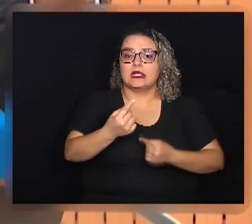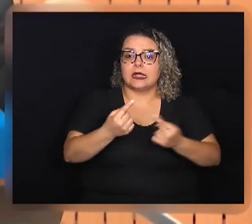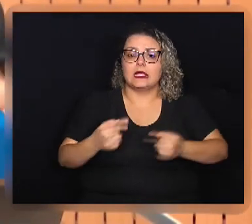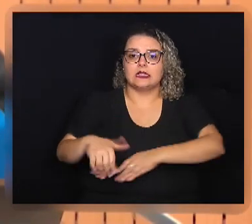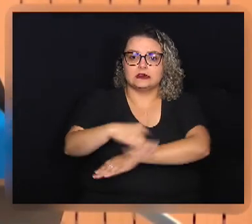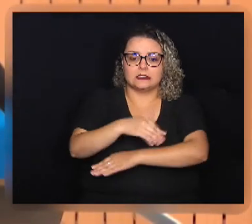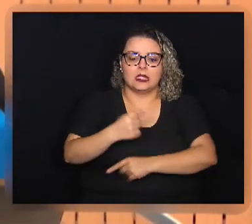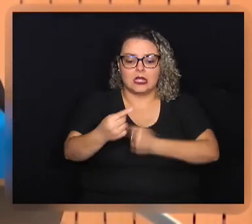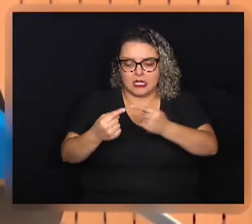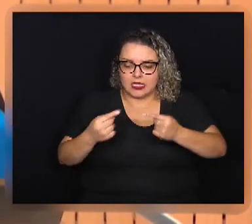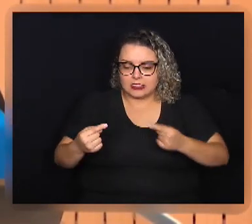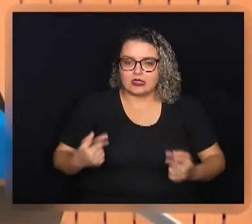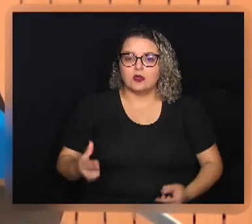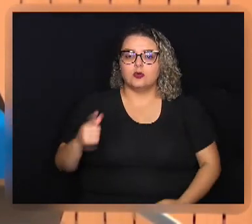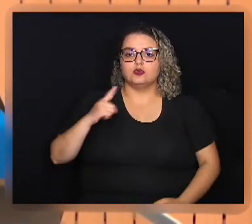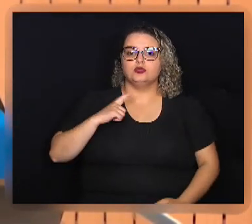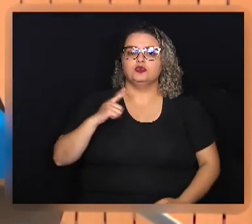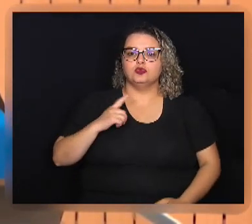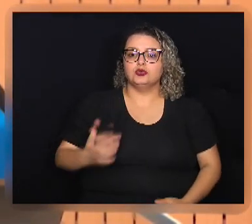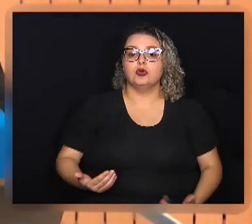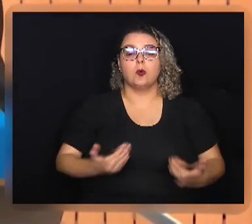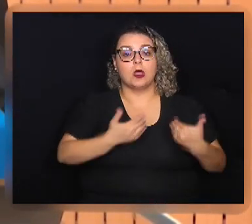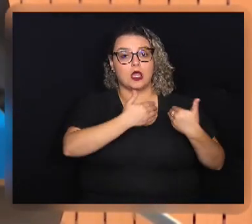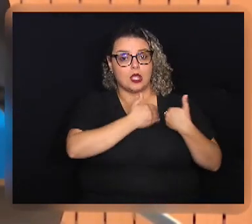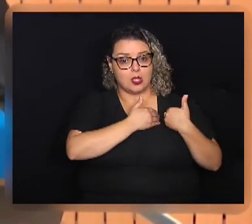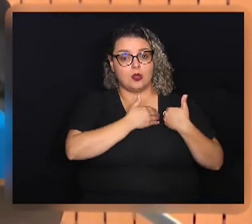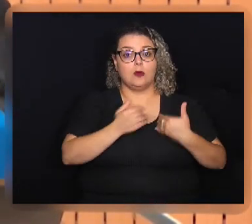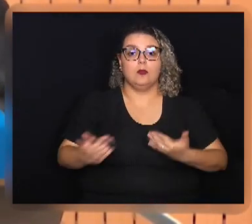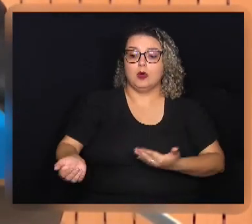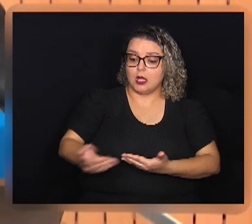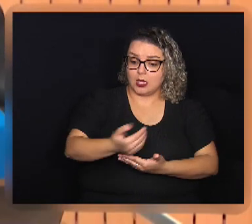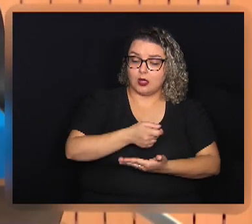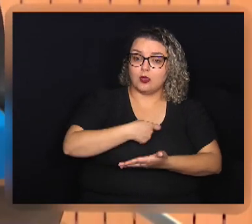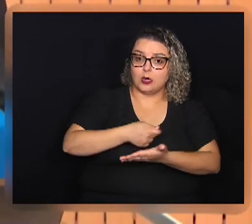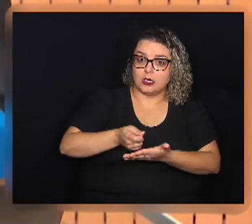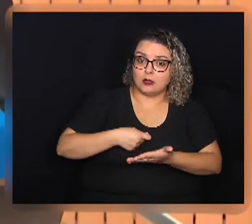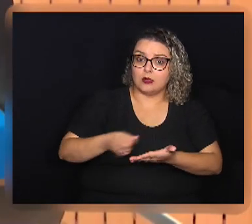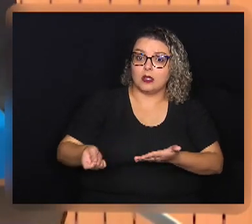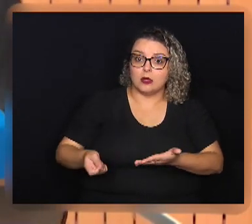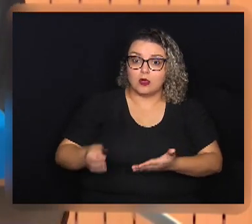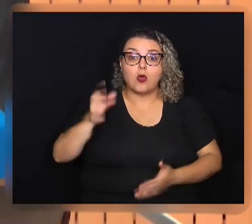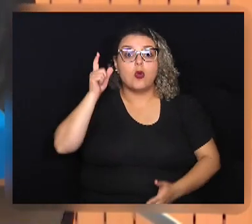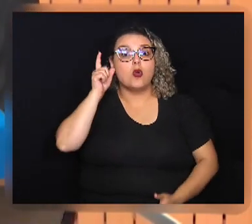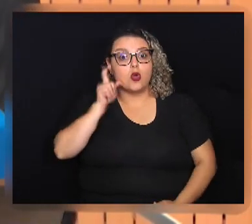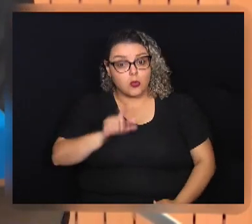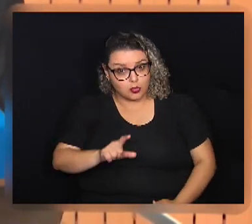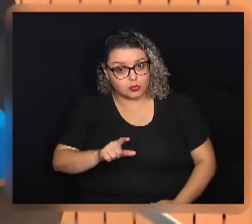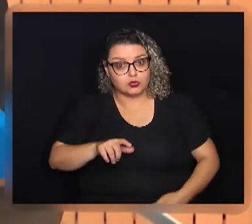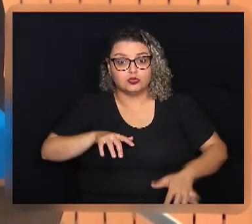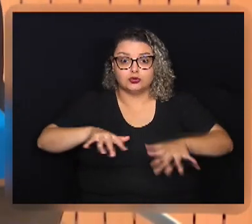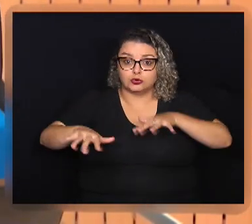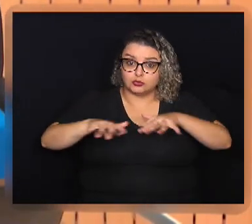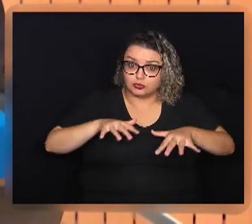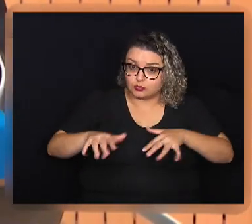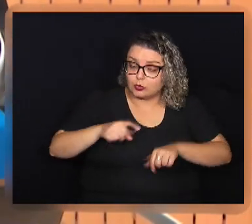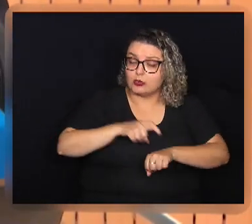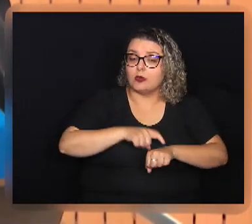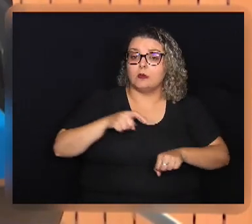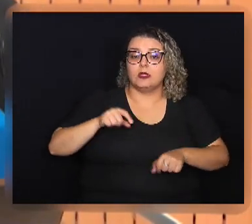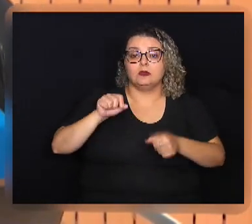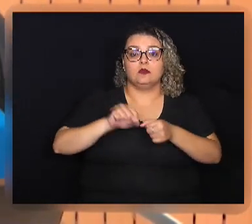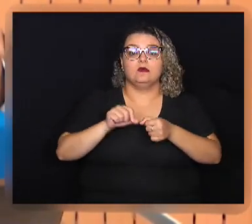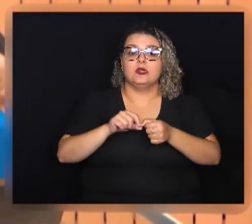cada rua tinha um responsável em colher assinaturas, e eles conseguiram, com esse movimento, à época, fazer esse